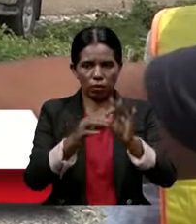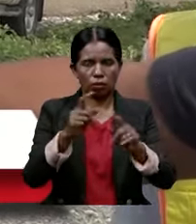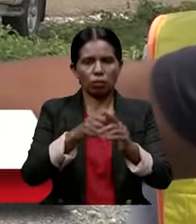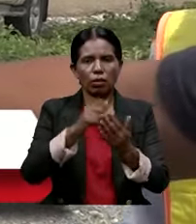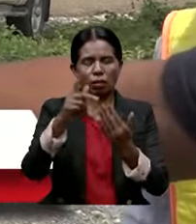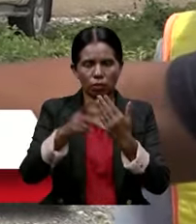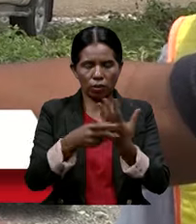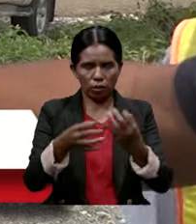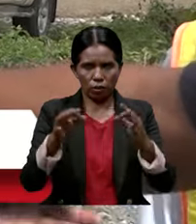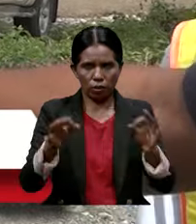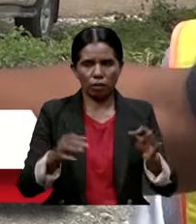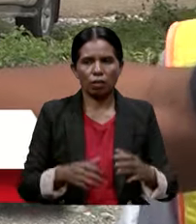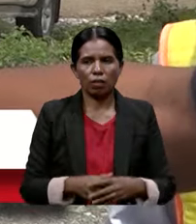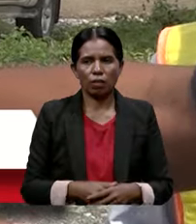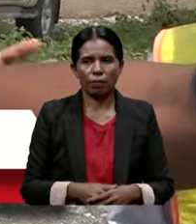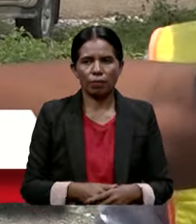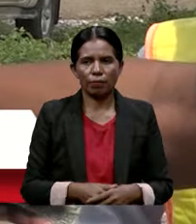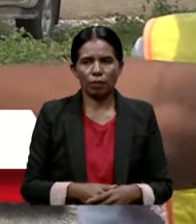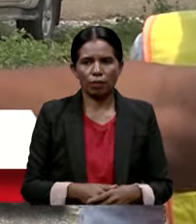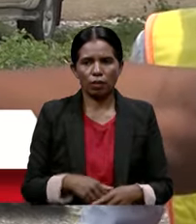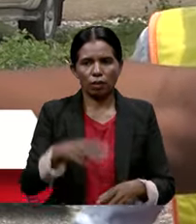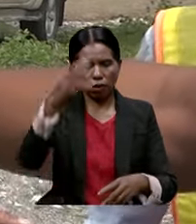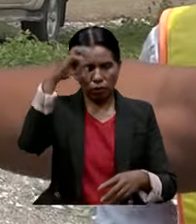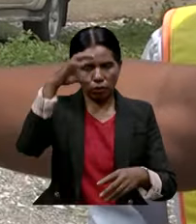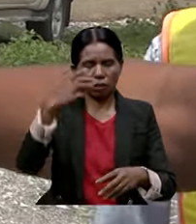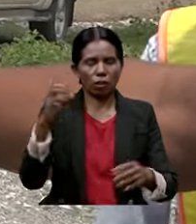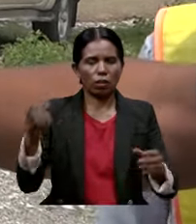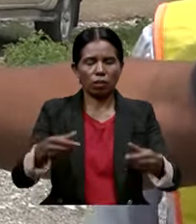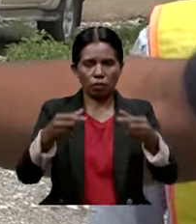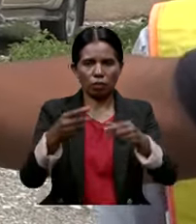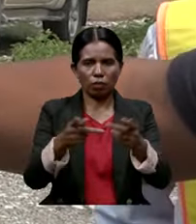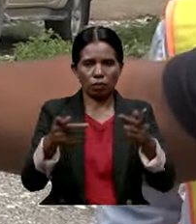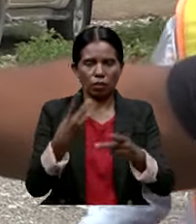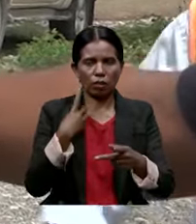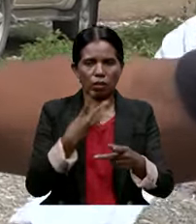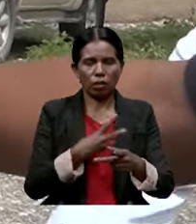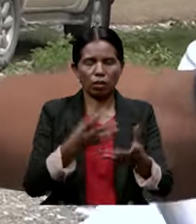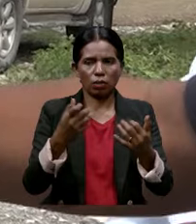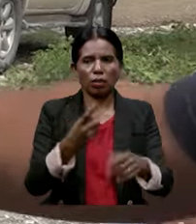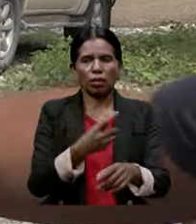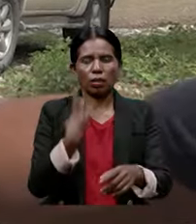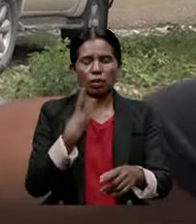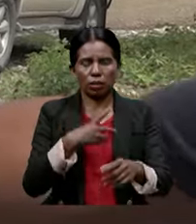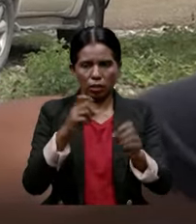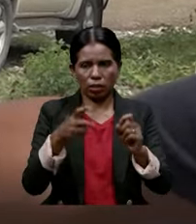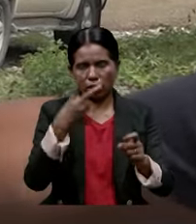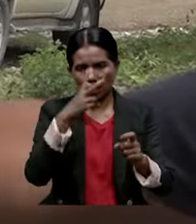be ba tida ke konisa uda ne bela fo fatin nebe agora mai dok ne tem fo ida ne